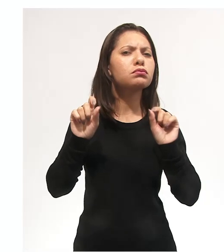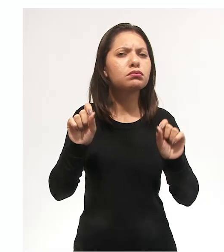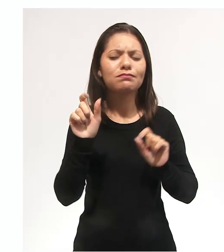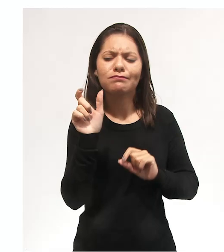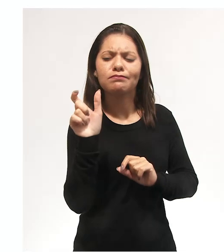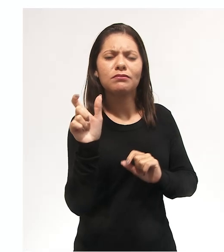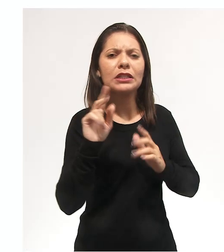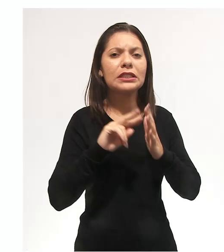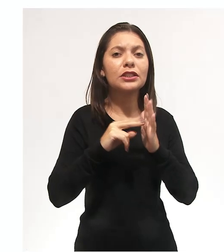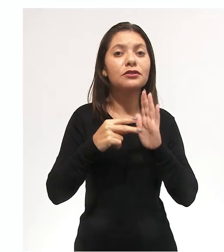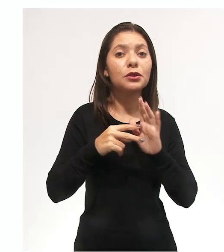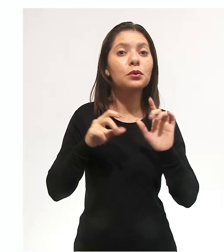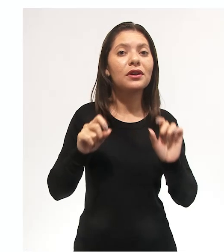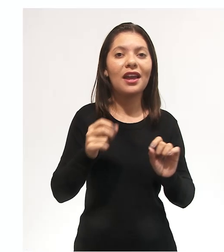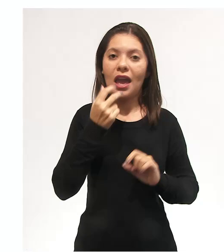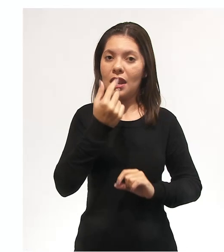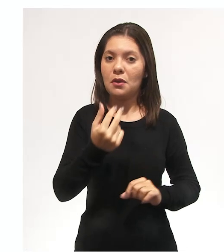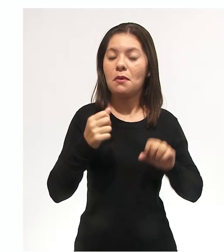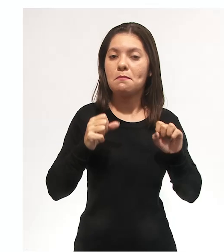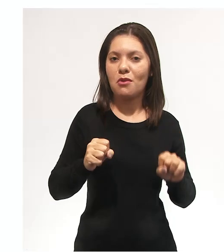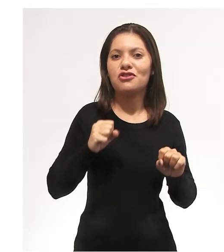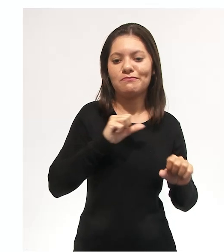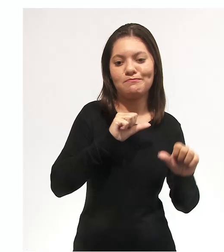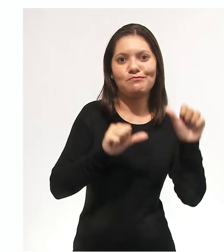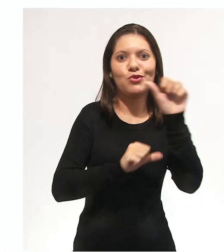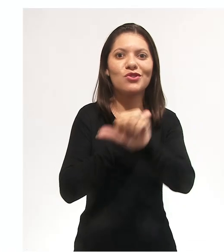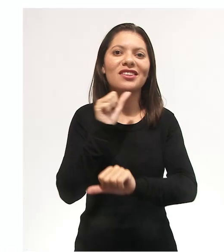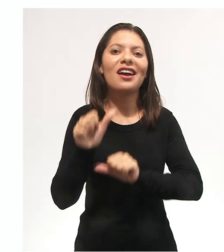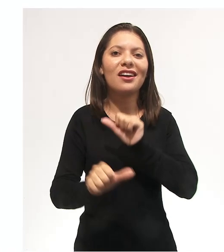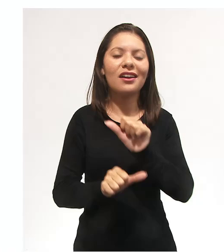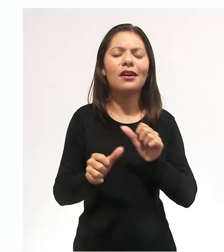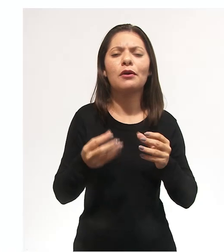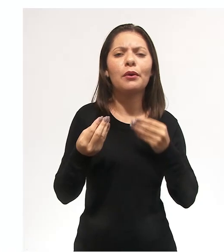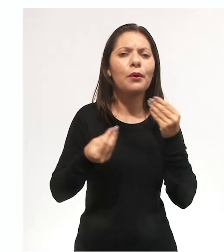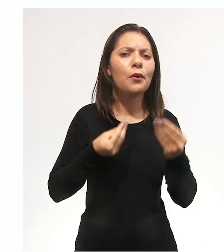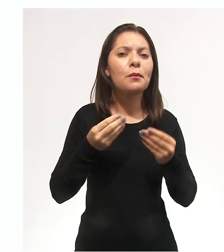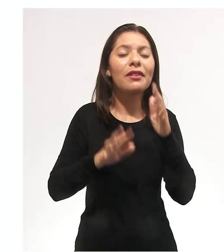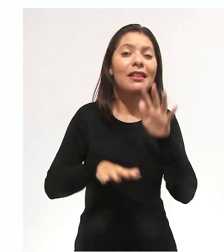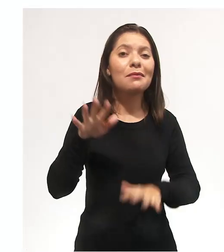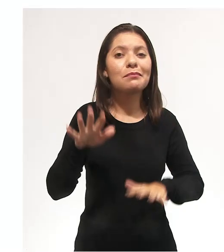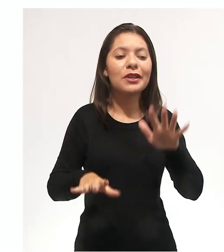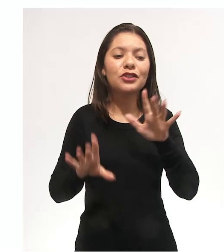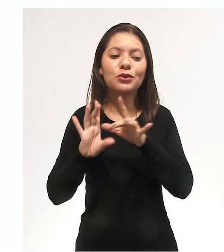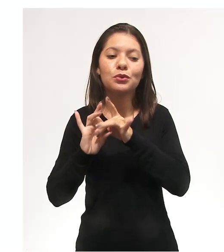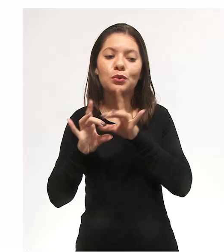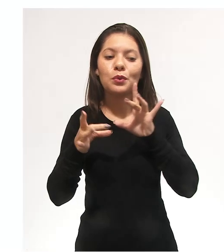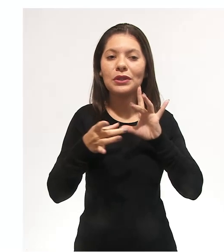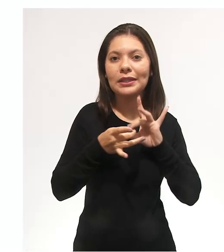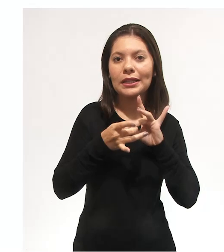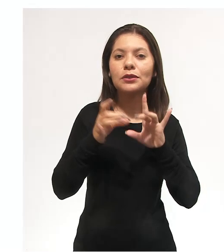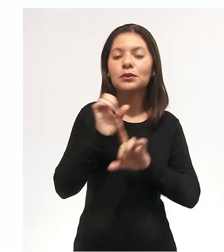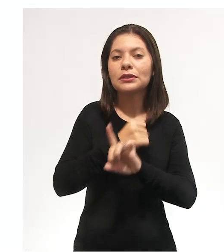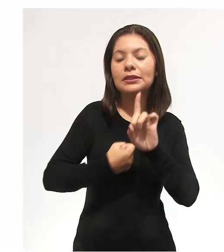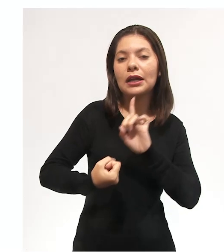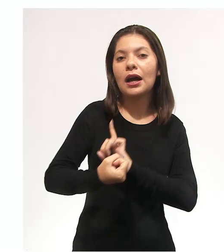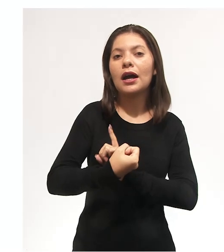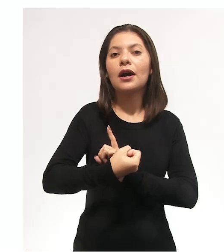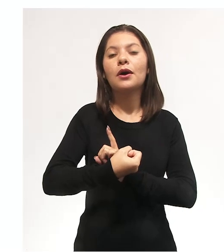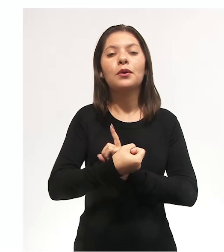ela muda, ela sofre variações. Que tipo de variações? Dependendo do contexto